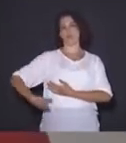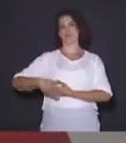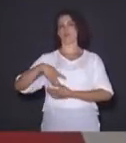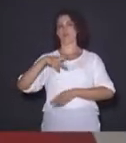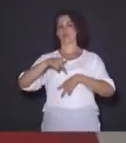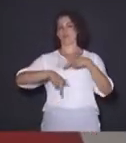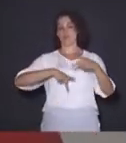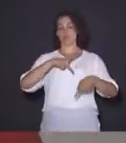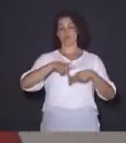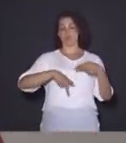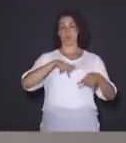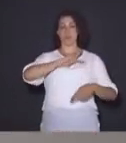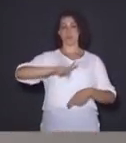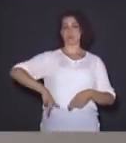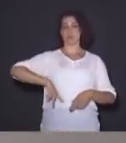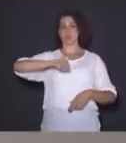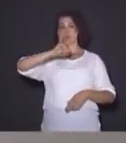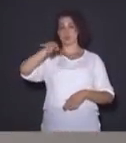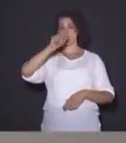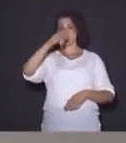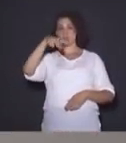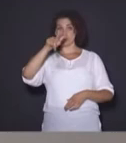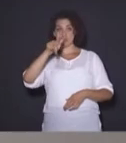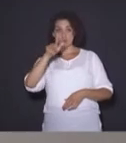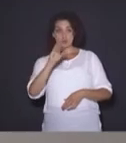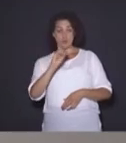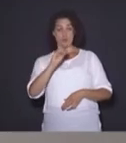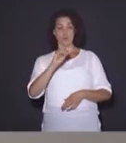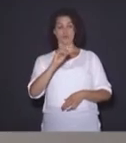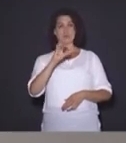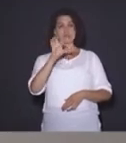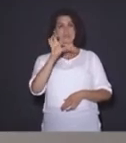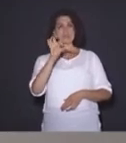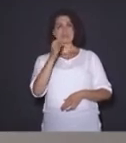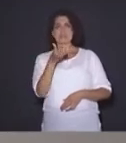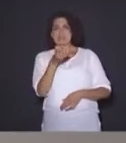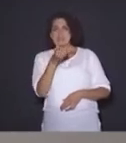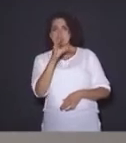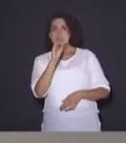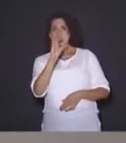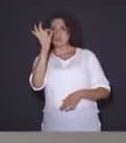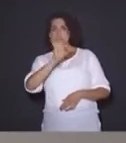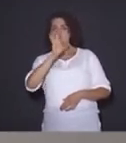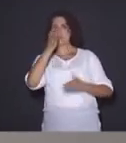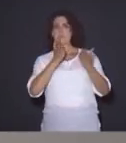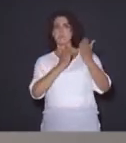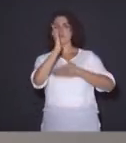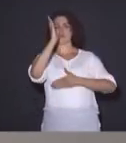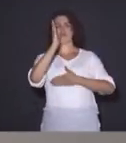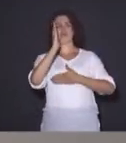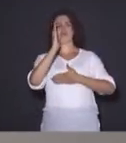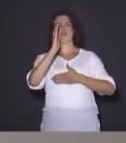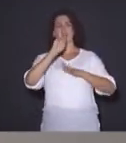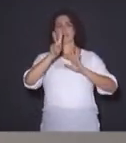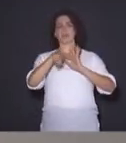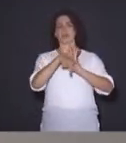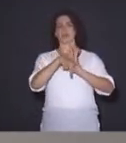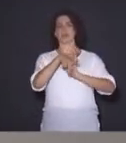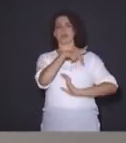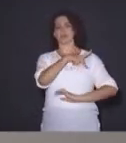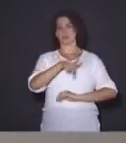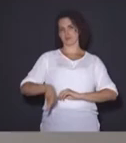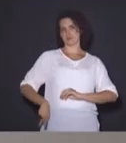jogo tinha mais de 70% de aprovação com o presidente da república propôs